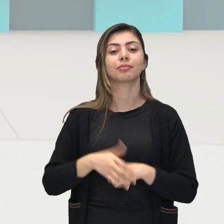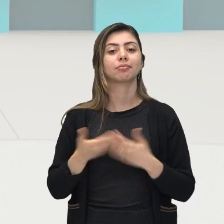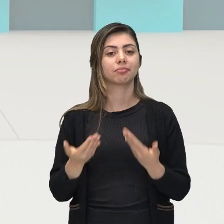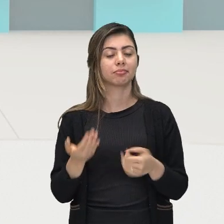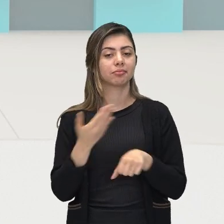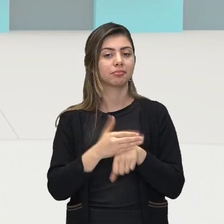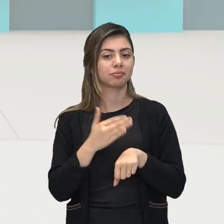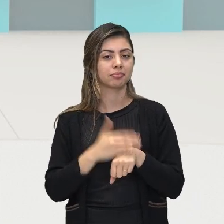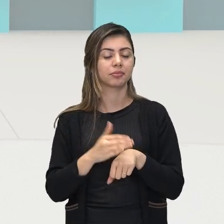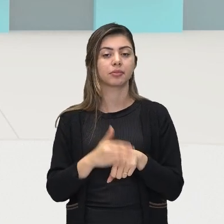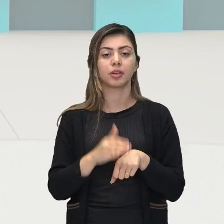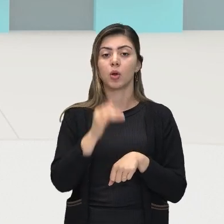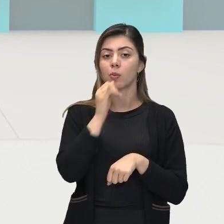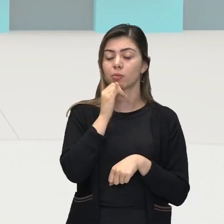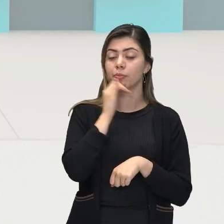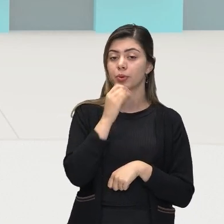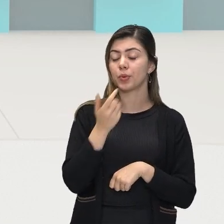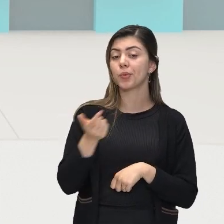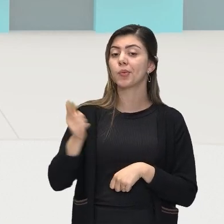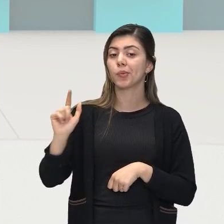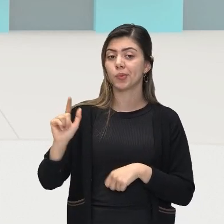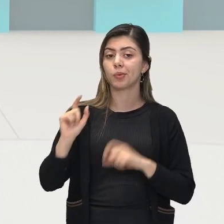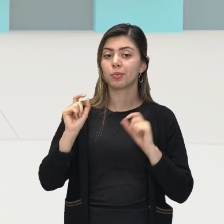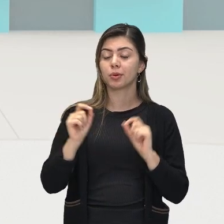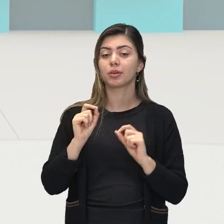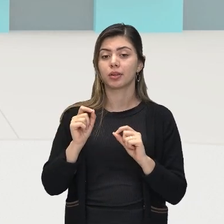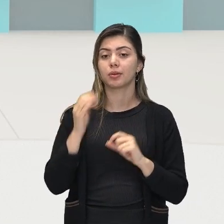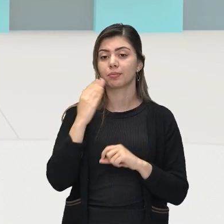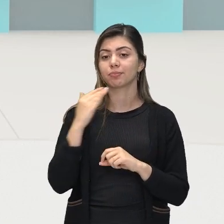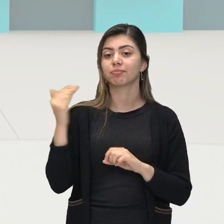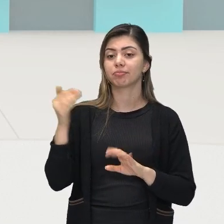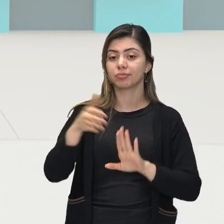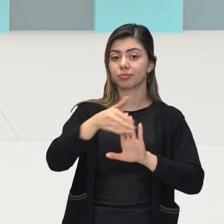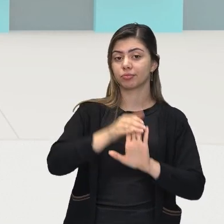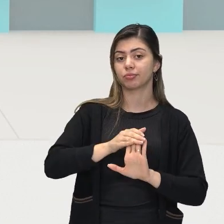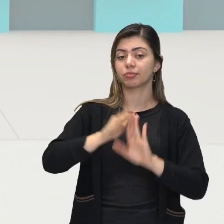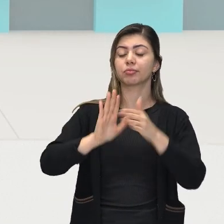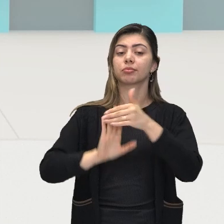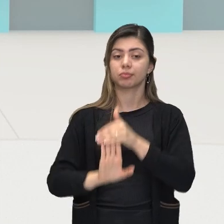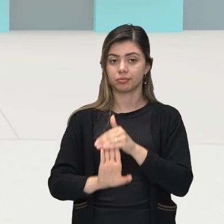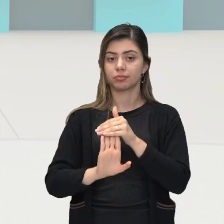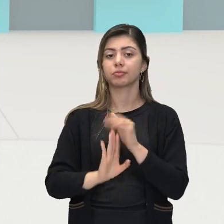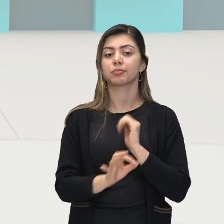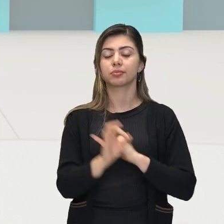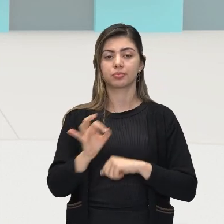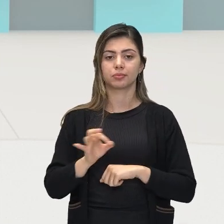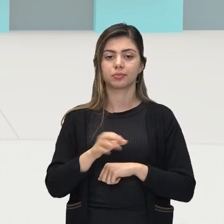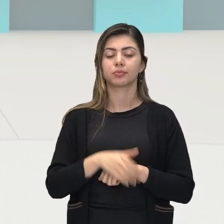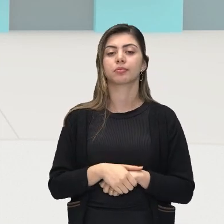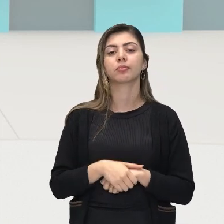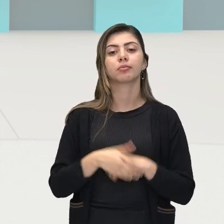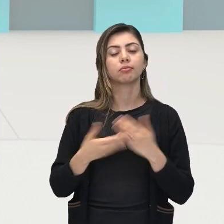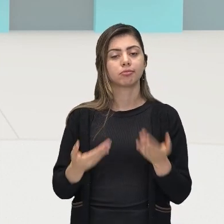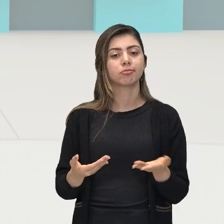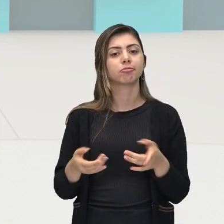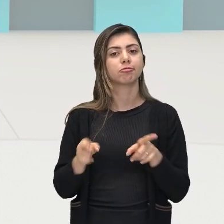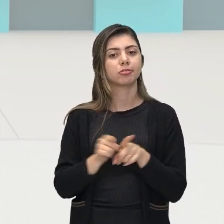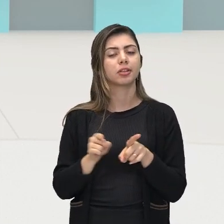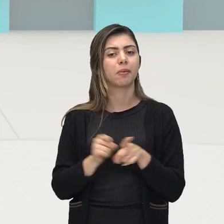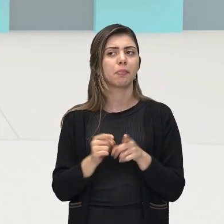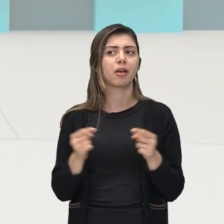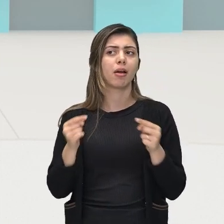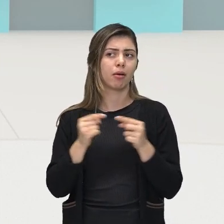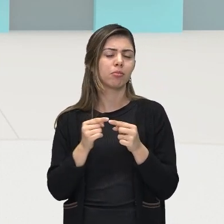Outro exemplo também que nós vamos ter é a ginástica localizada, ok? Também simula ali